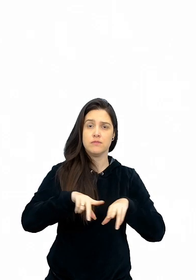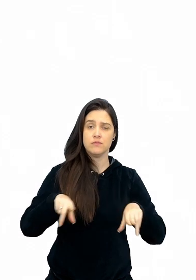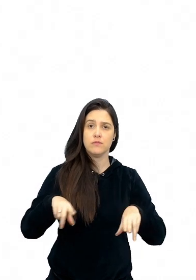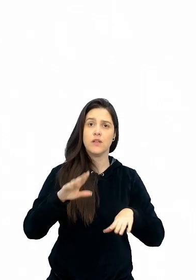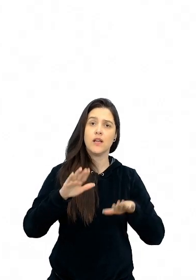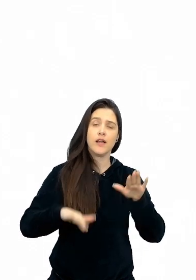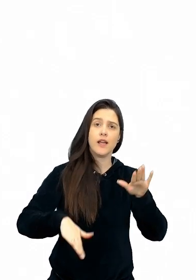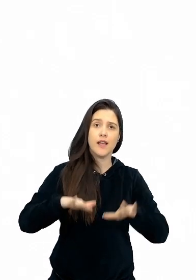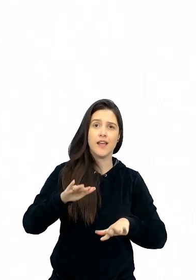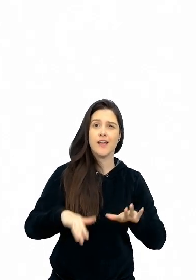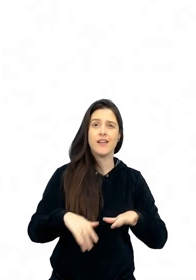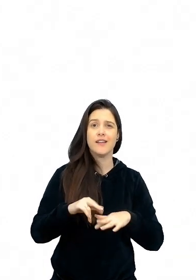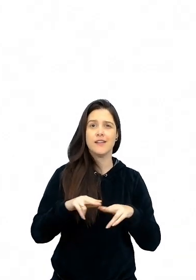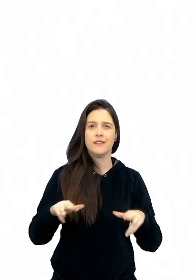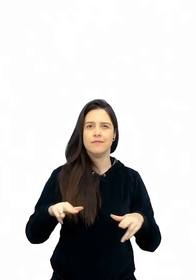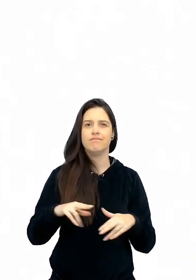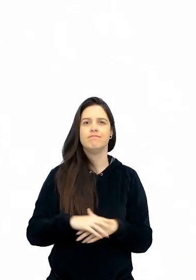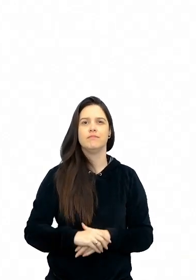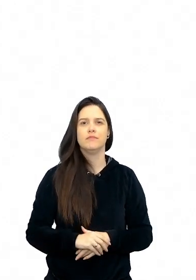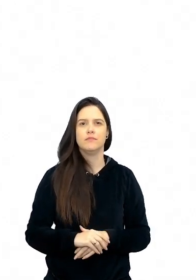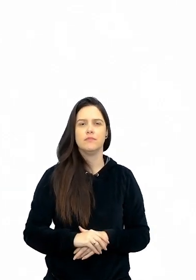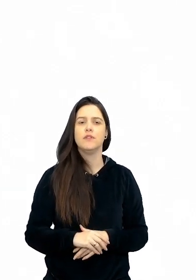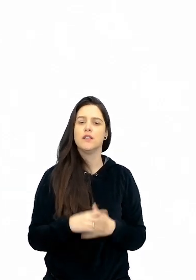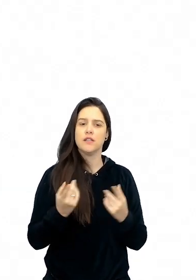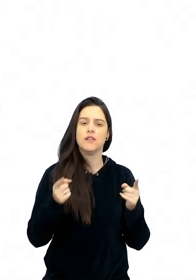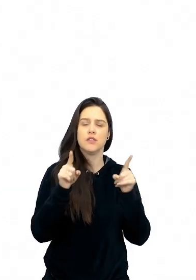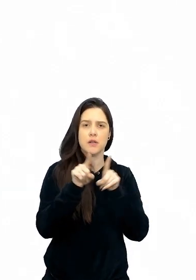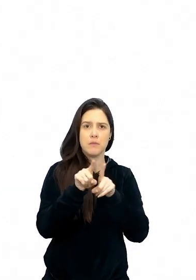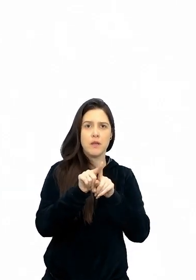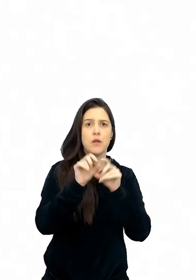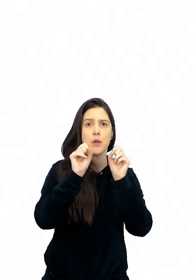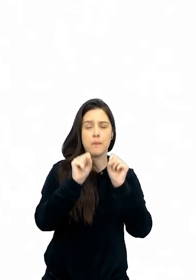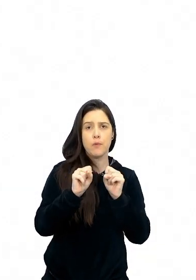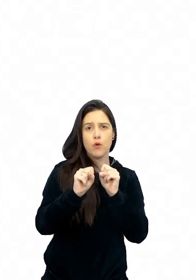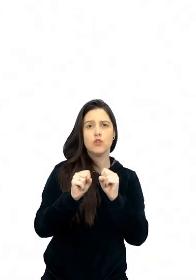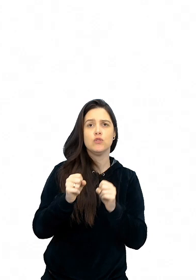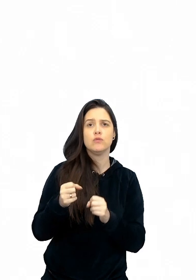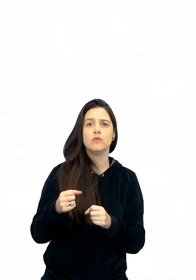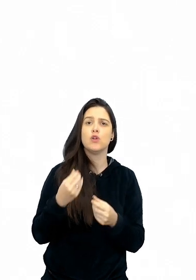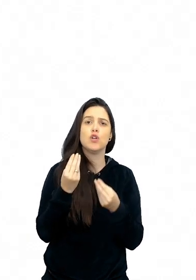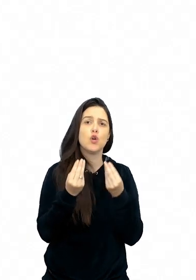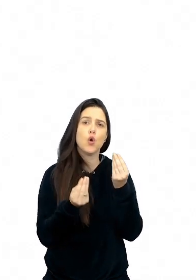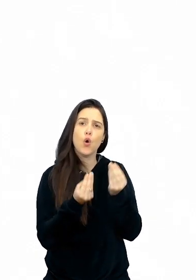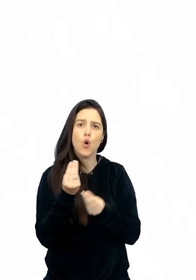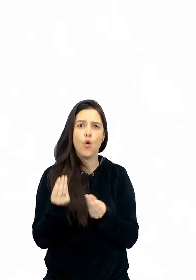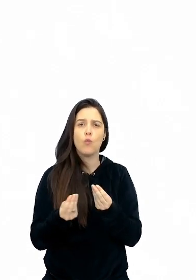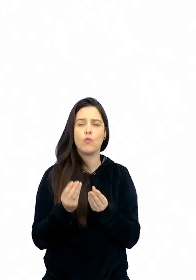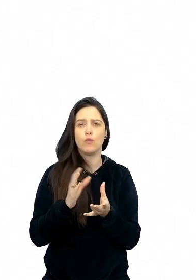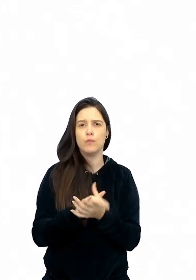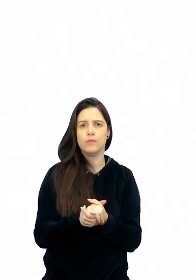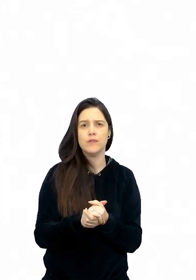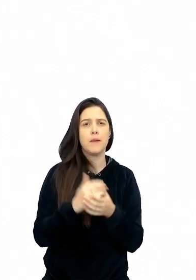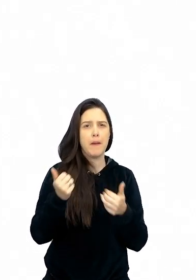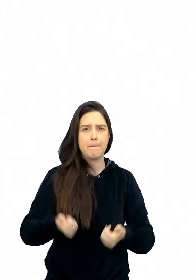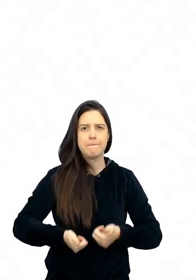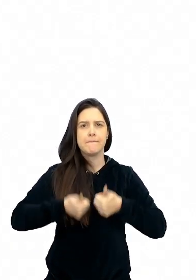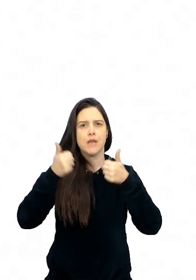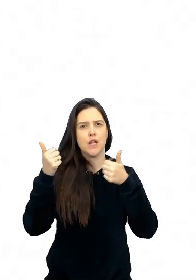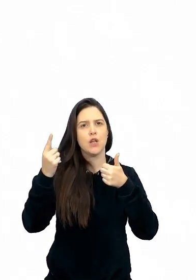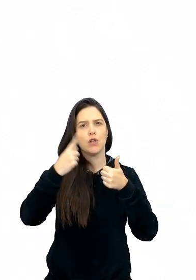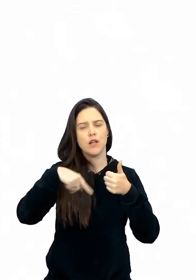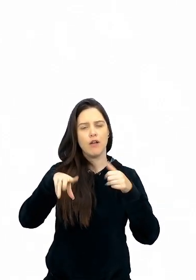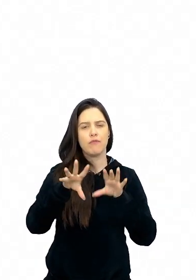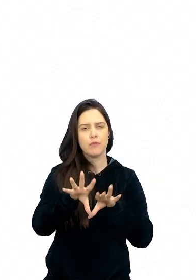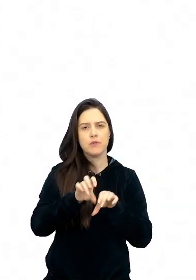que o estudante perceba, né? Isso também a gente pode pensar como uma melhoria na nossa